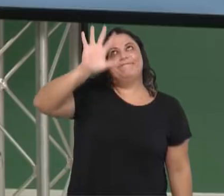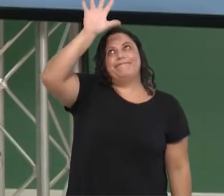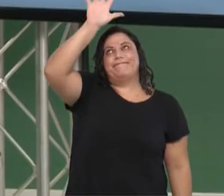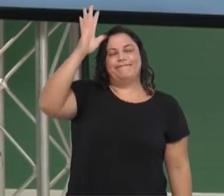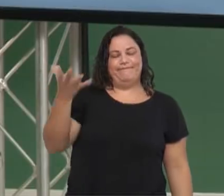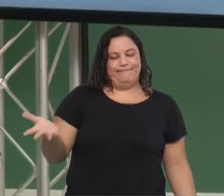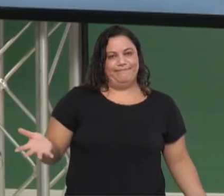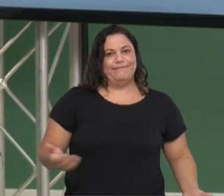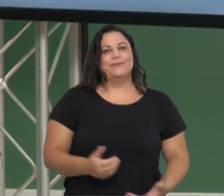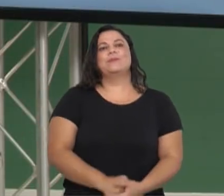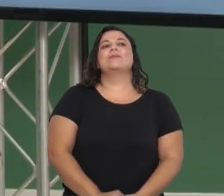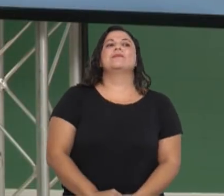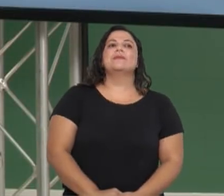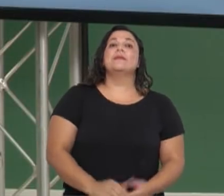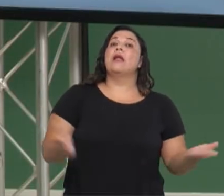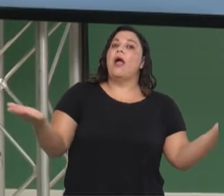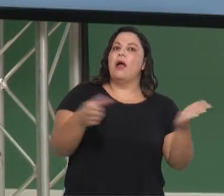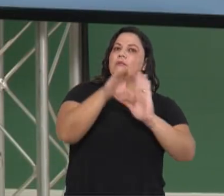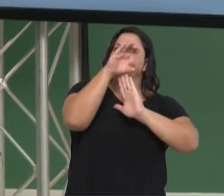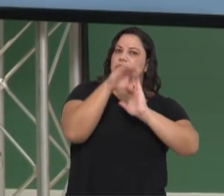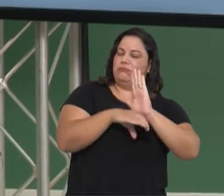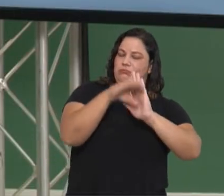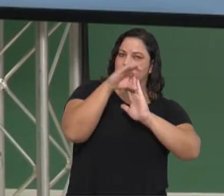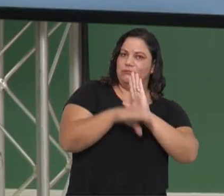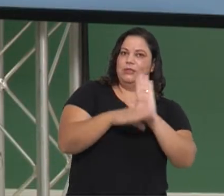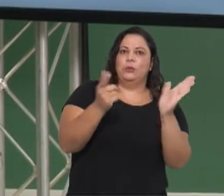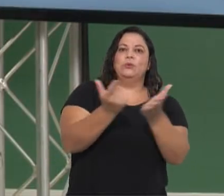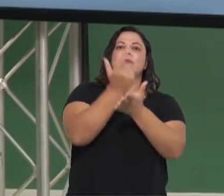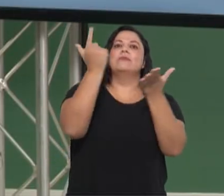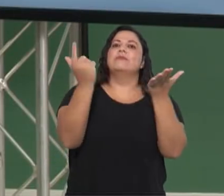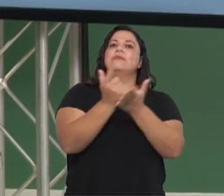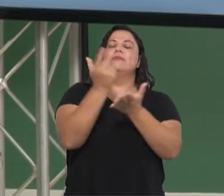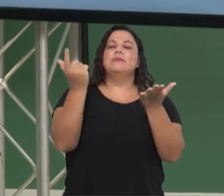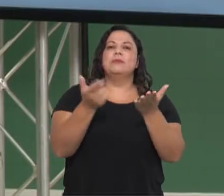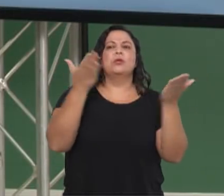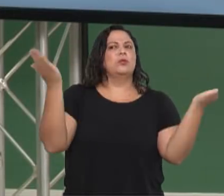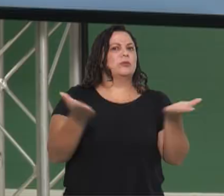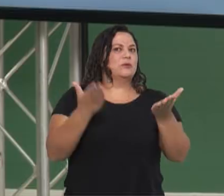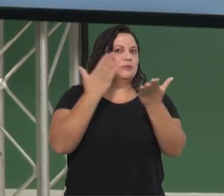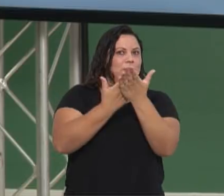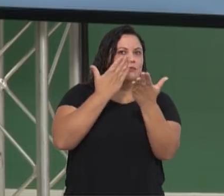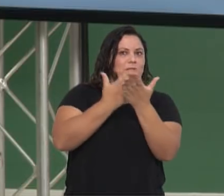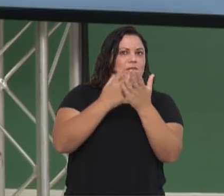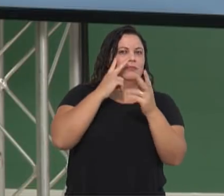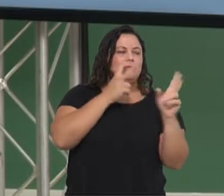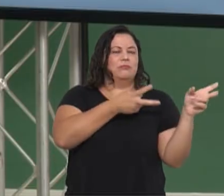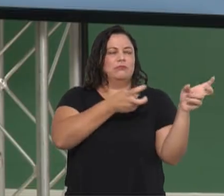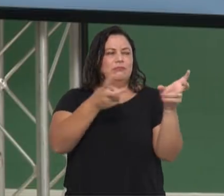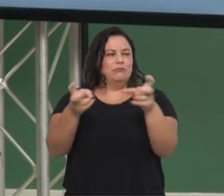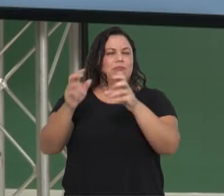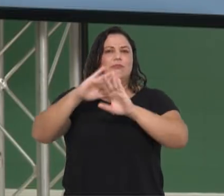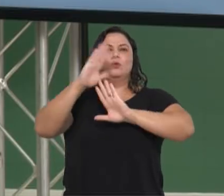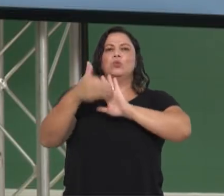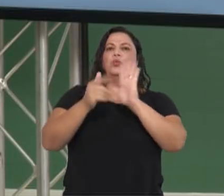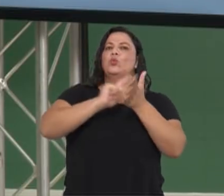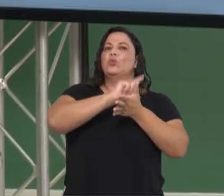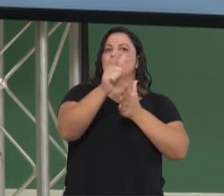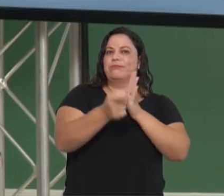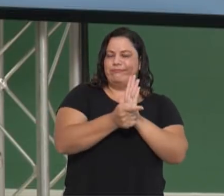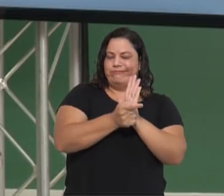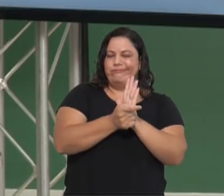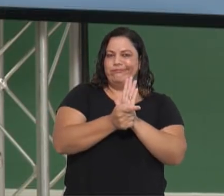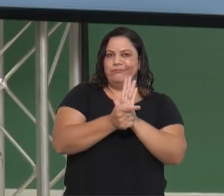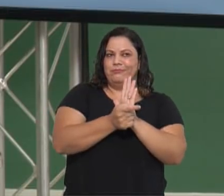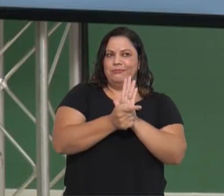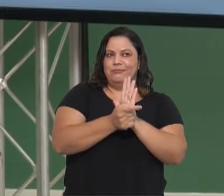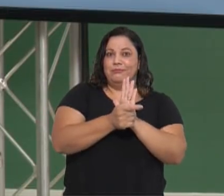aqui, neste capítulo do livro que foi estudado, vimos todos esses gêneros voltado ao fato,